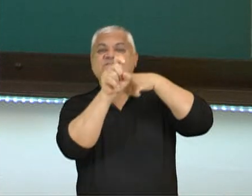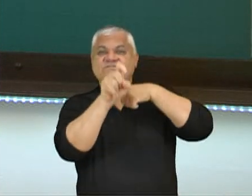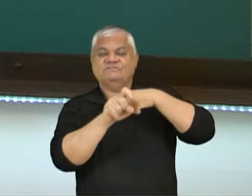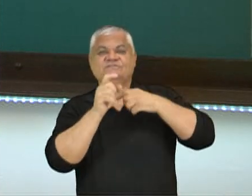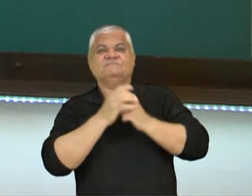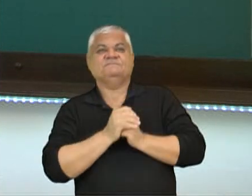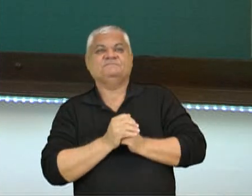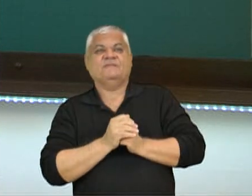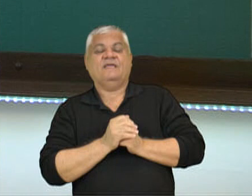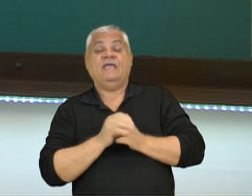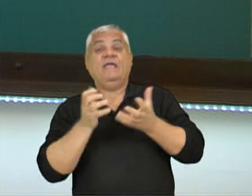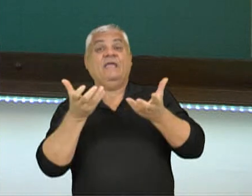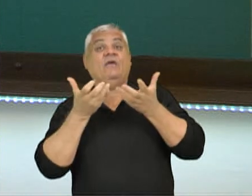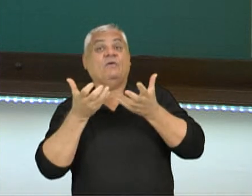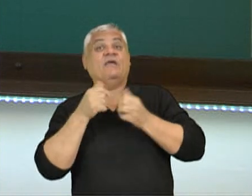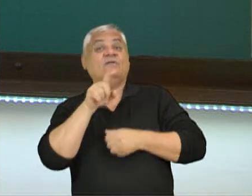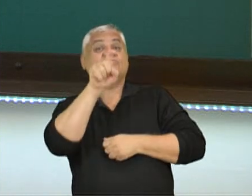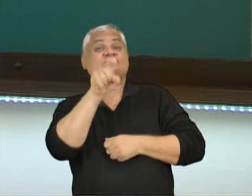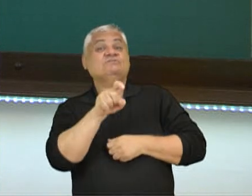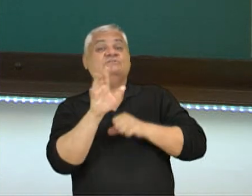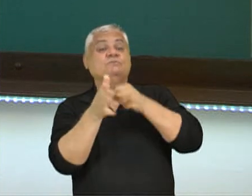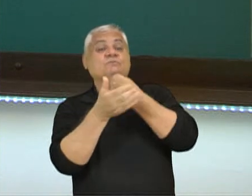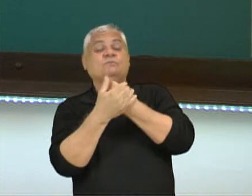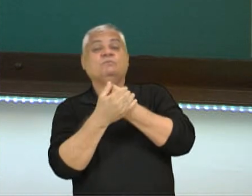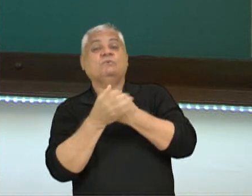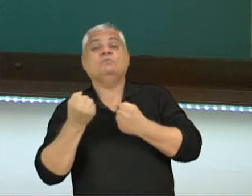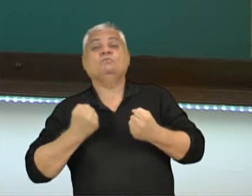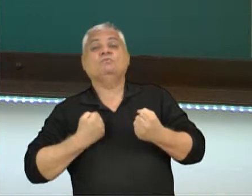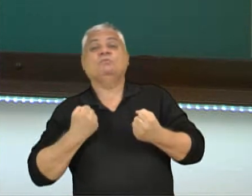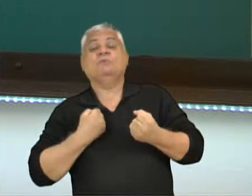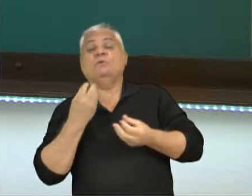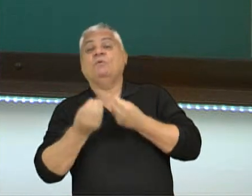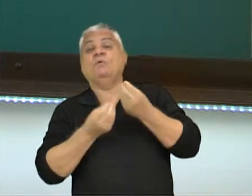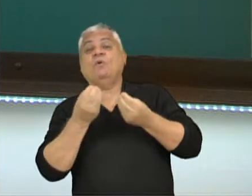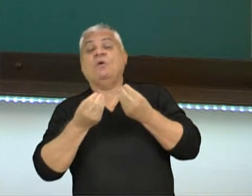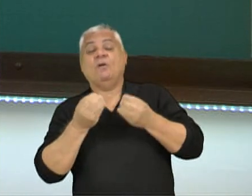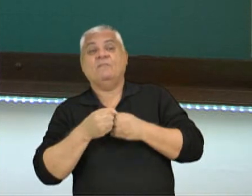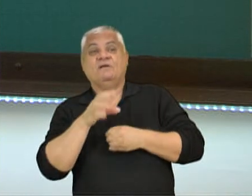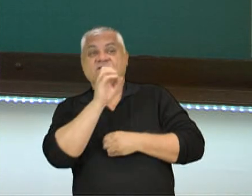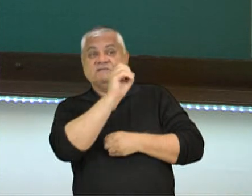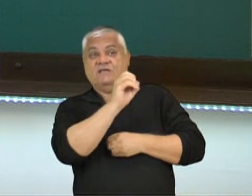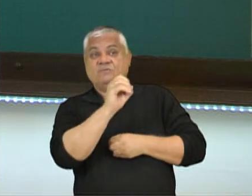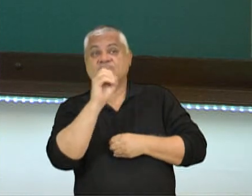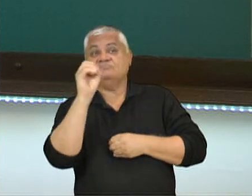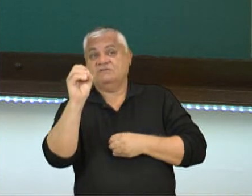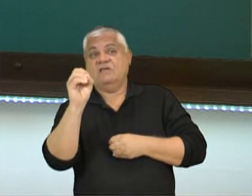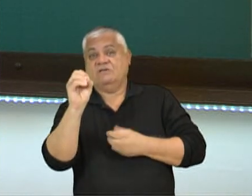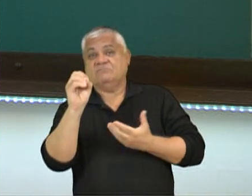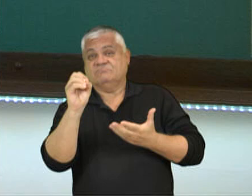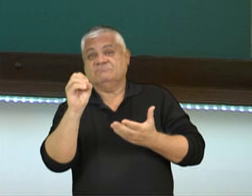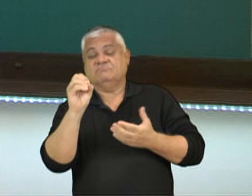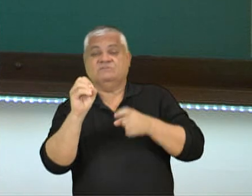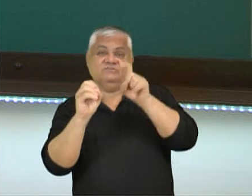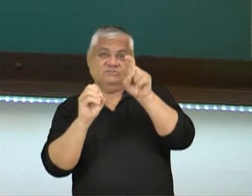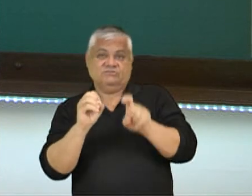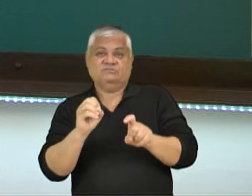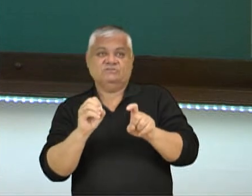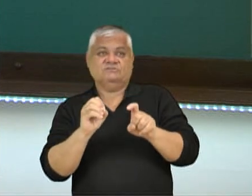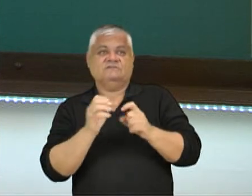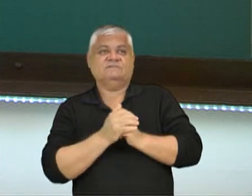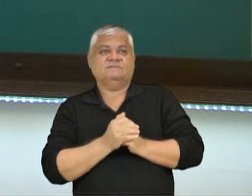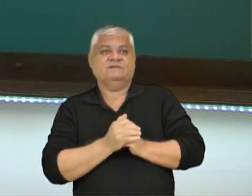Aí, como eu quero o x, né, qualquer número somado a zero é zero, então eu sobrei com uma matriz